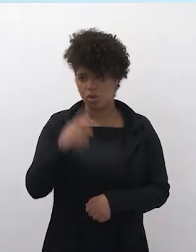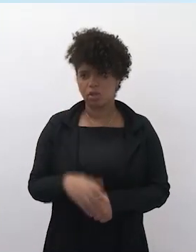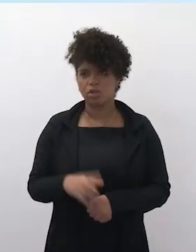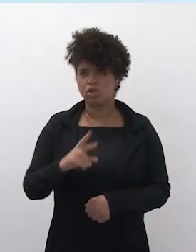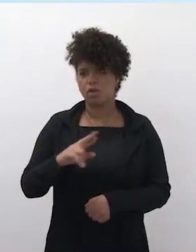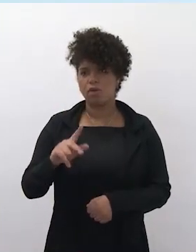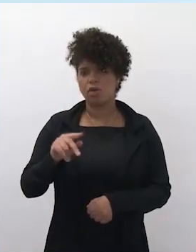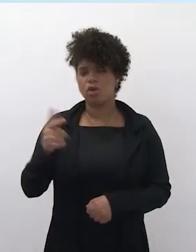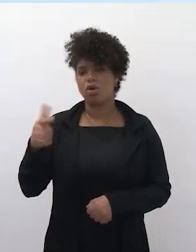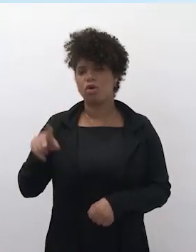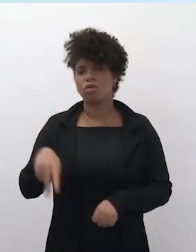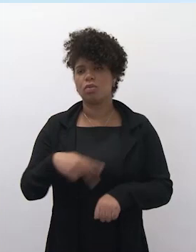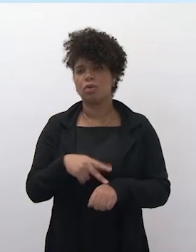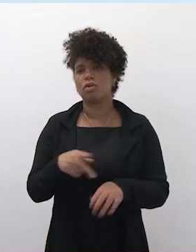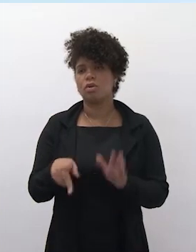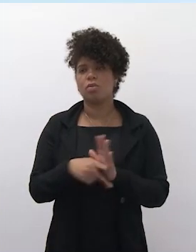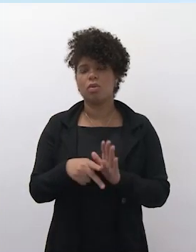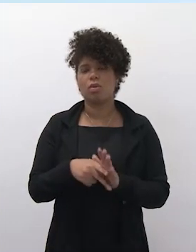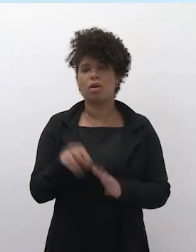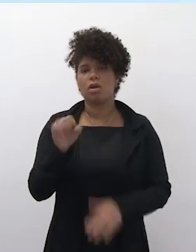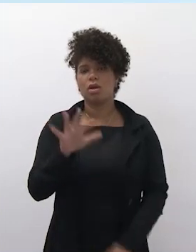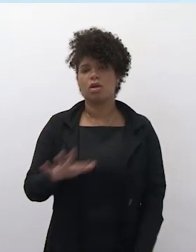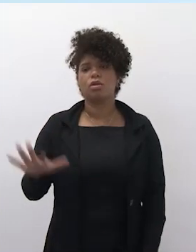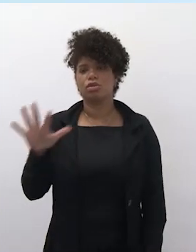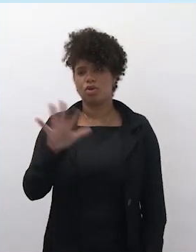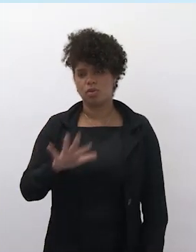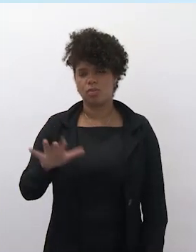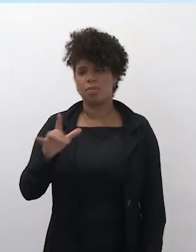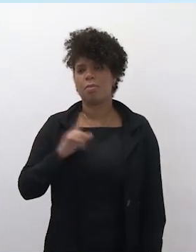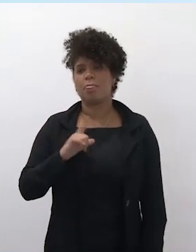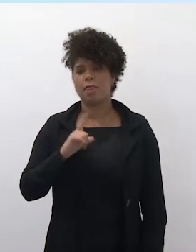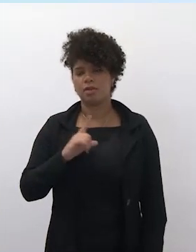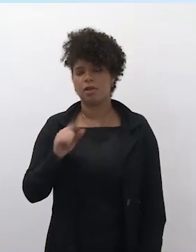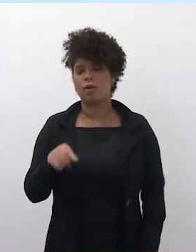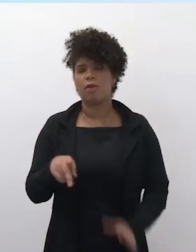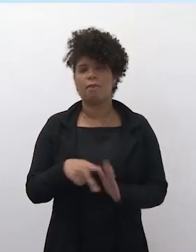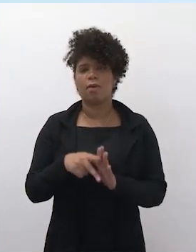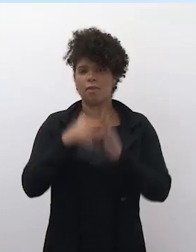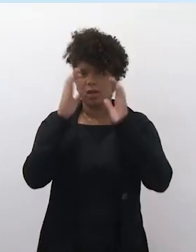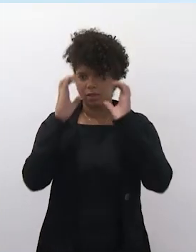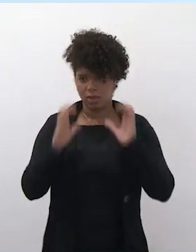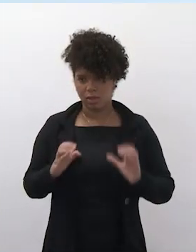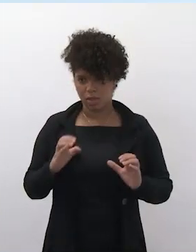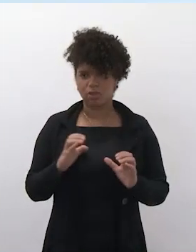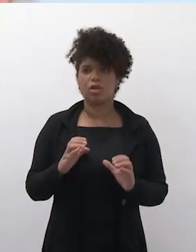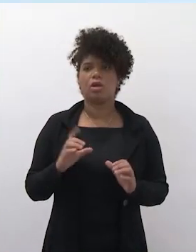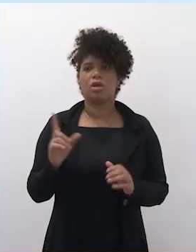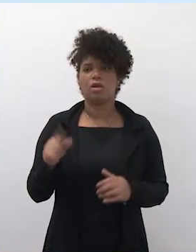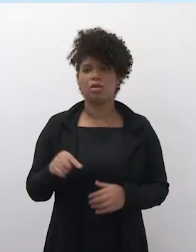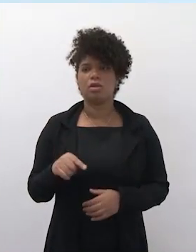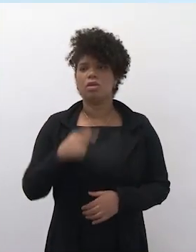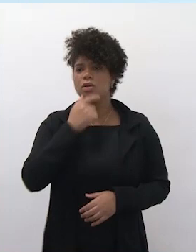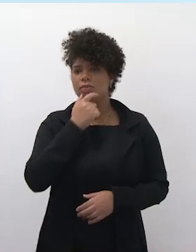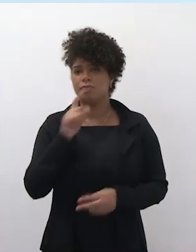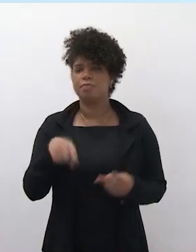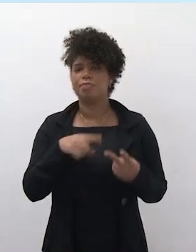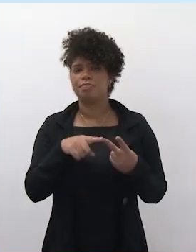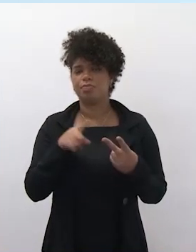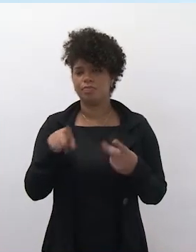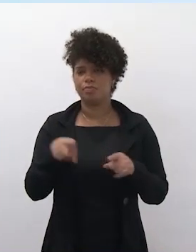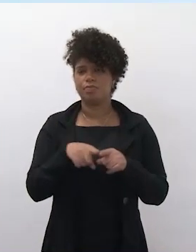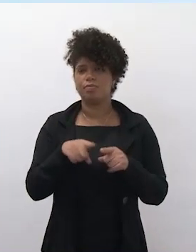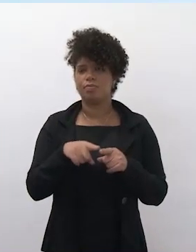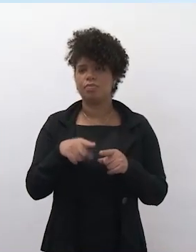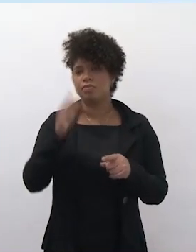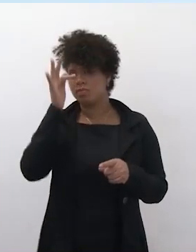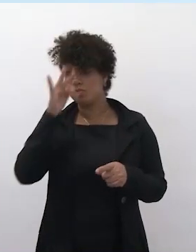outros países da Europa. A gente tem uma história da cidadania na Inglaterra, uma outra história da cidadania na França, uma outra história da